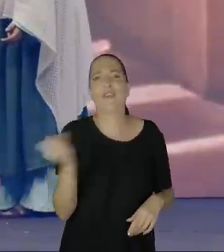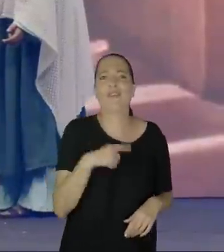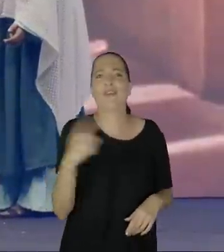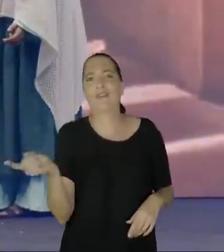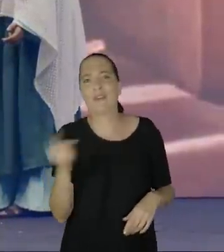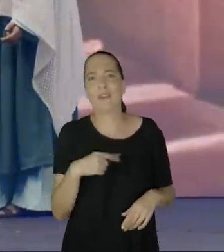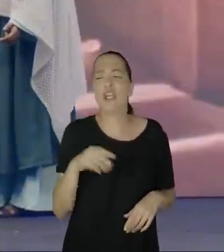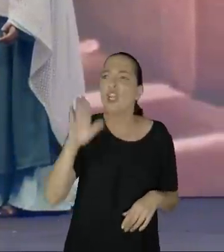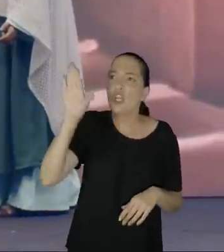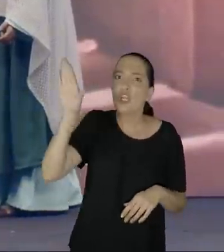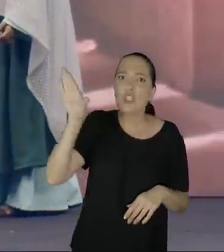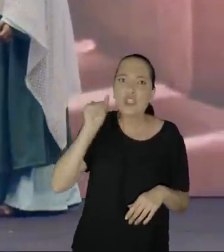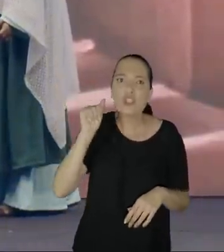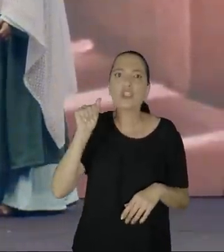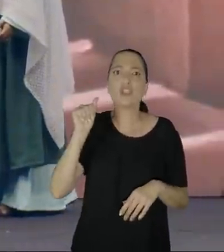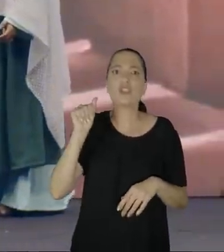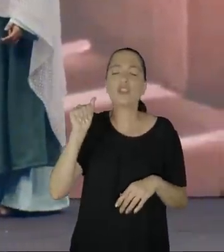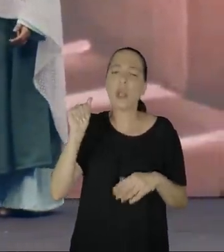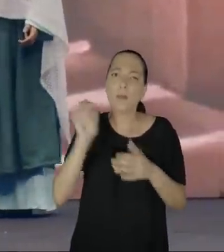aqui.